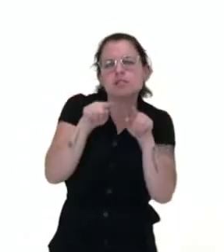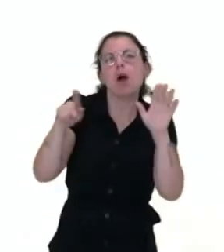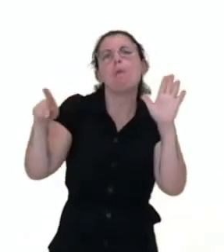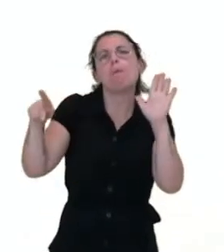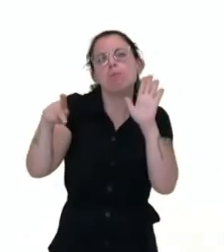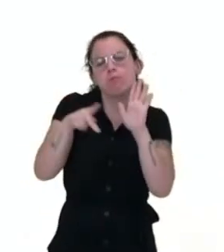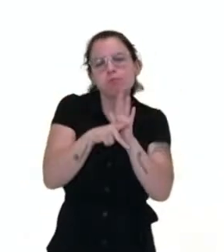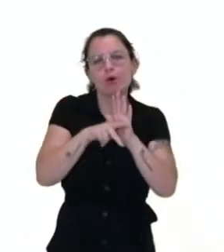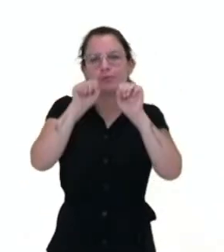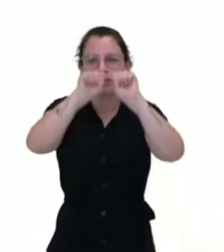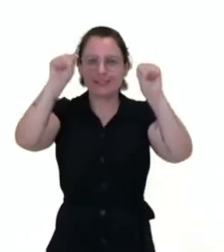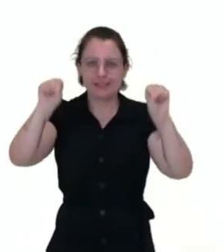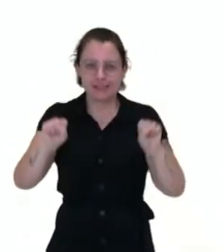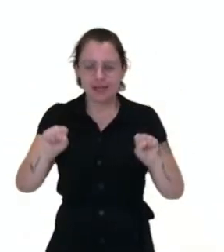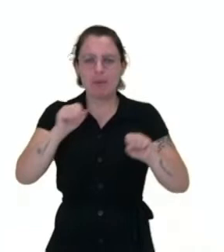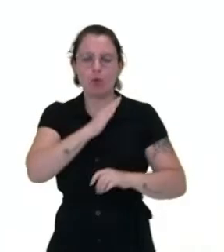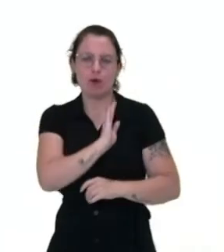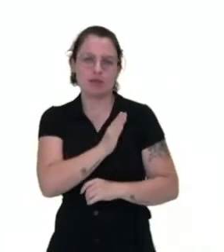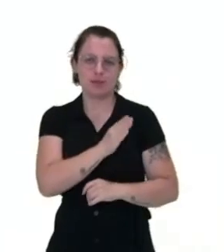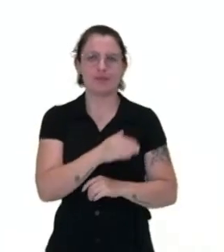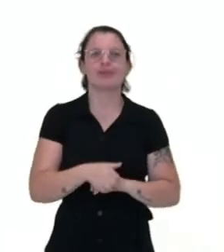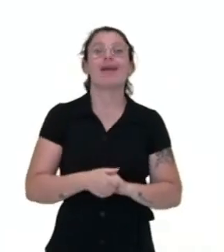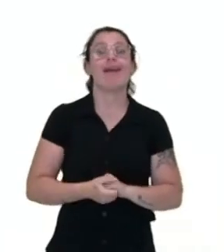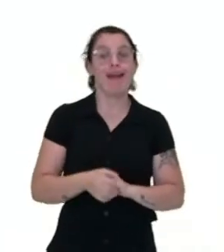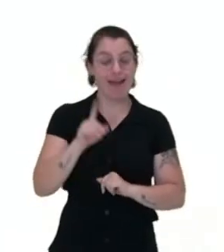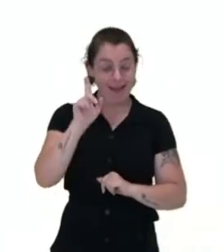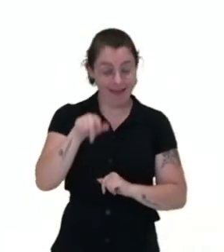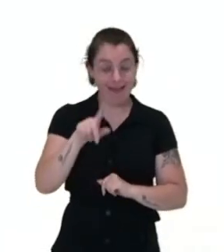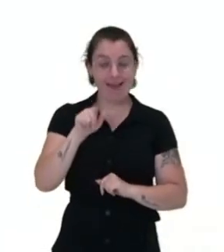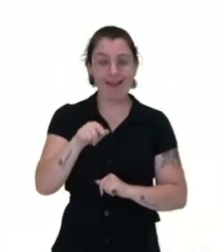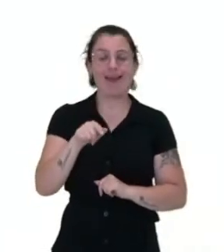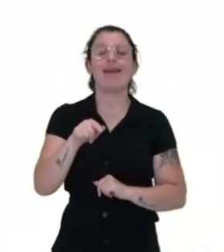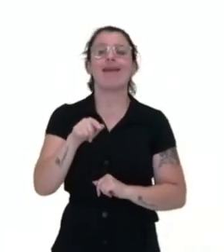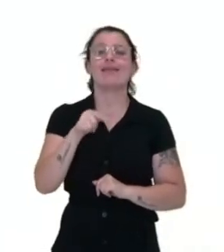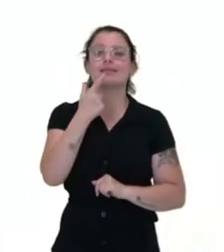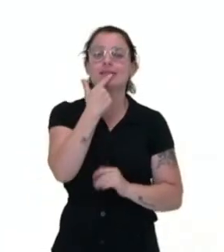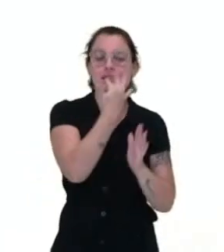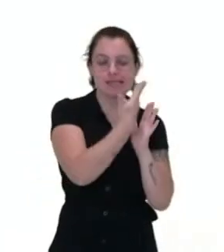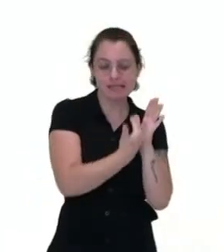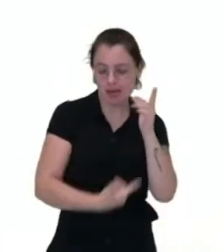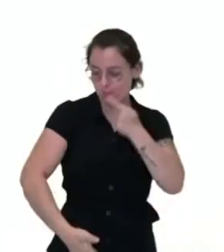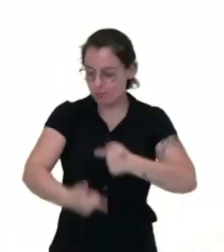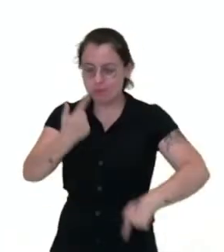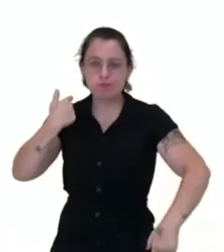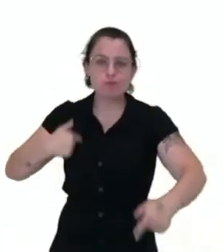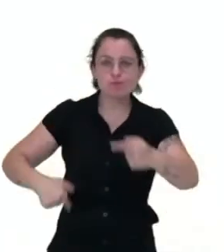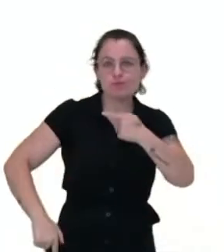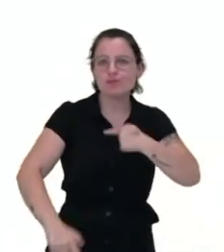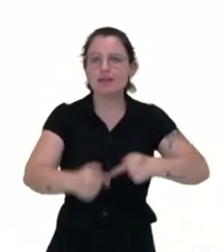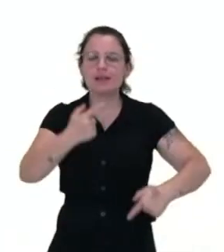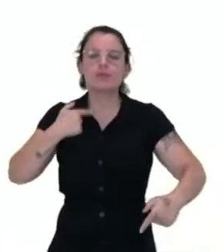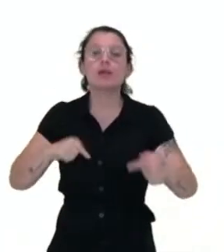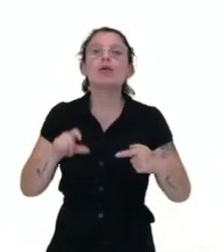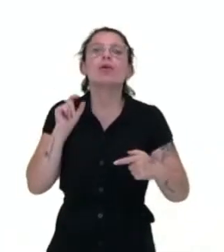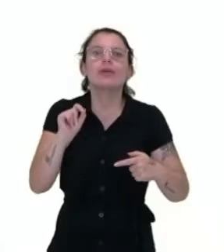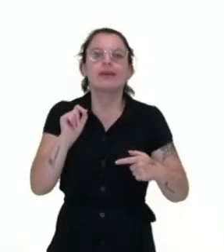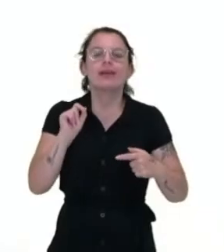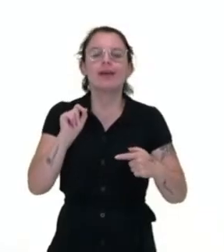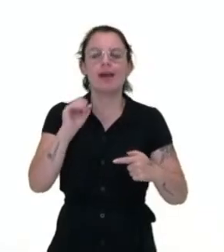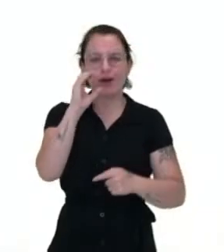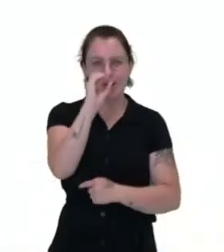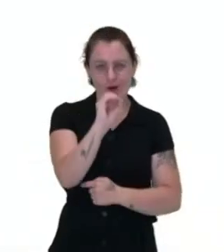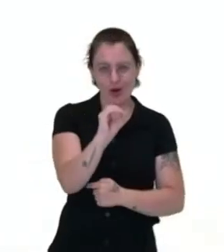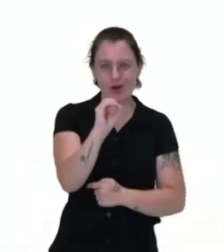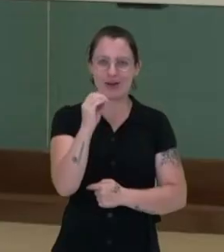Fazer a circulação do sangue, de modo que vai transportar nutrientes e oxigênio por todo o